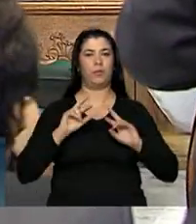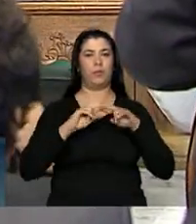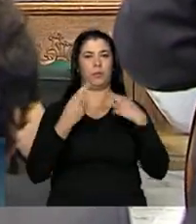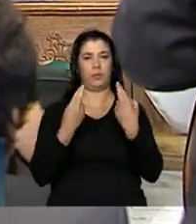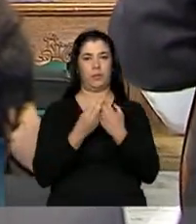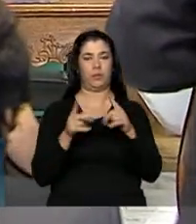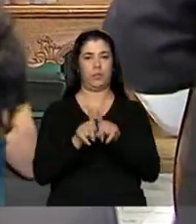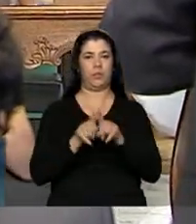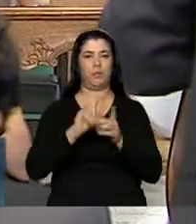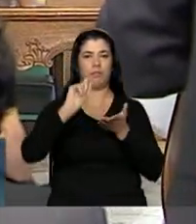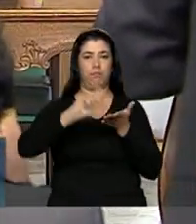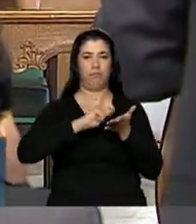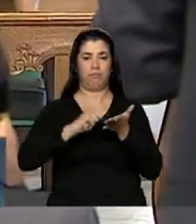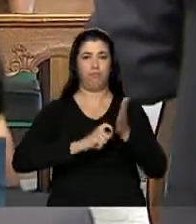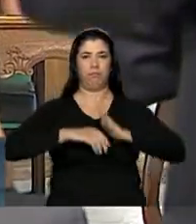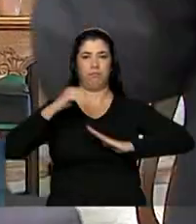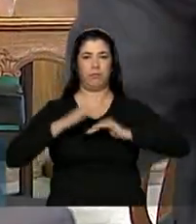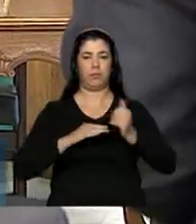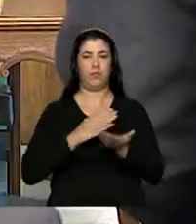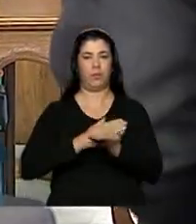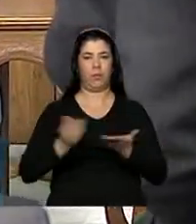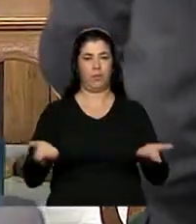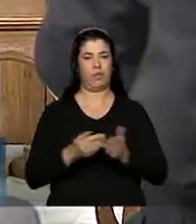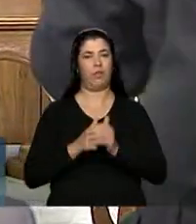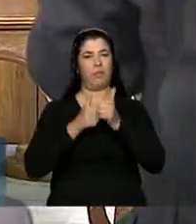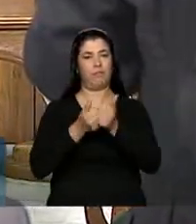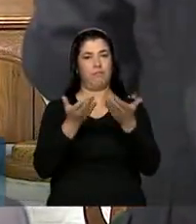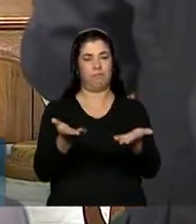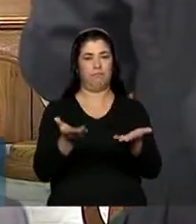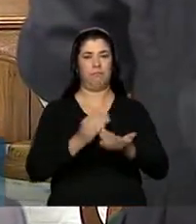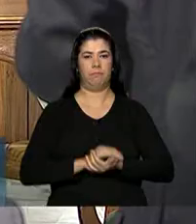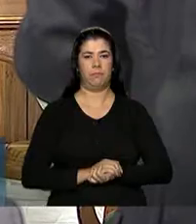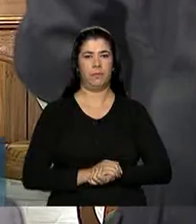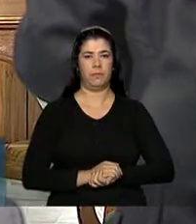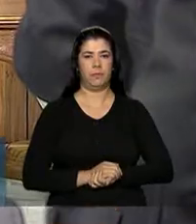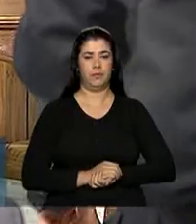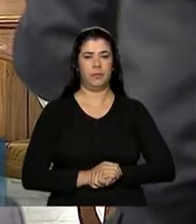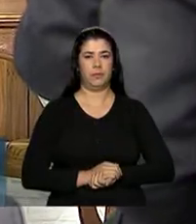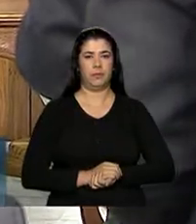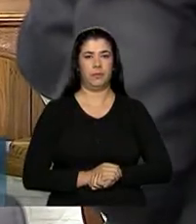cerimônia de assinatura de atos, que começa neste momento. Vamos acompanhar.